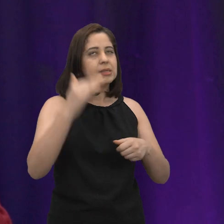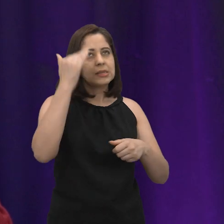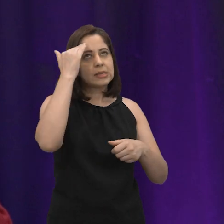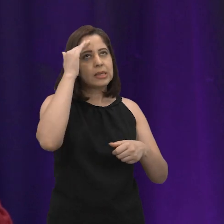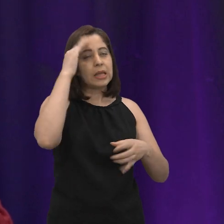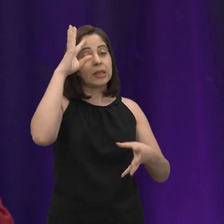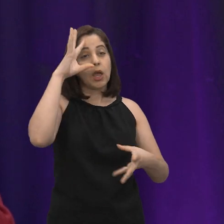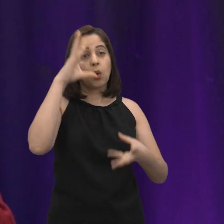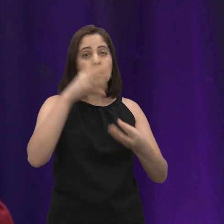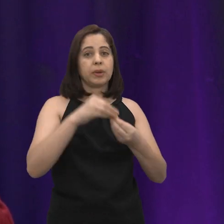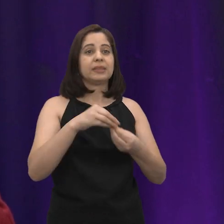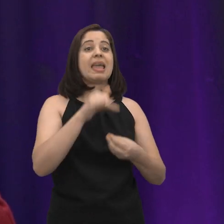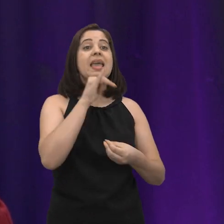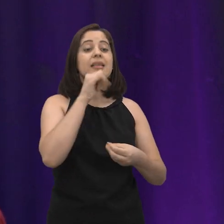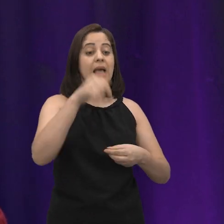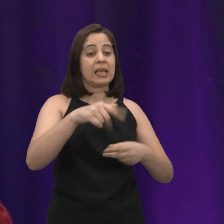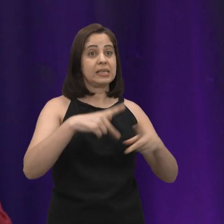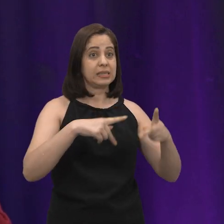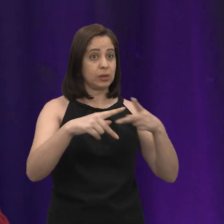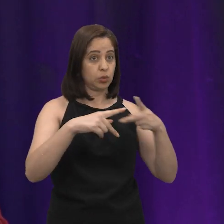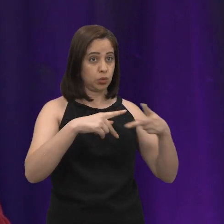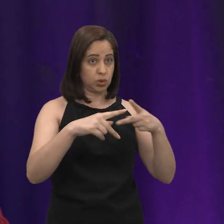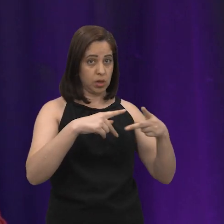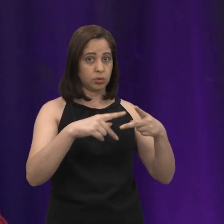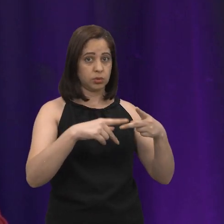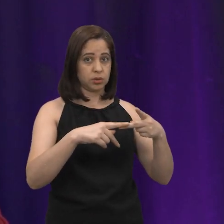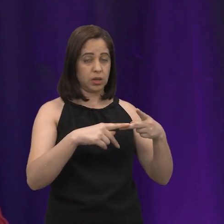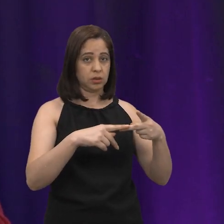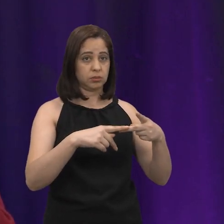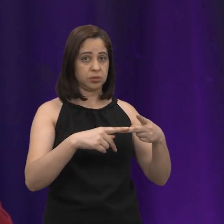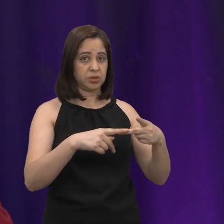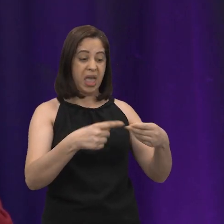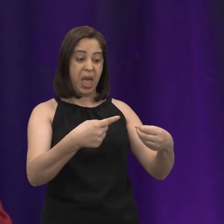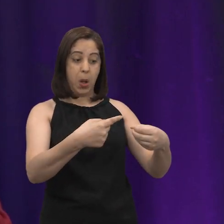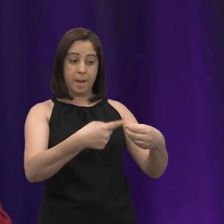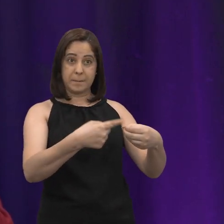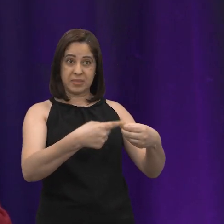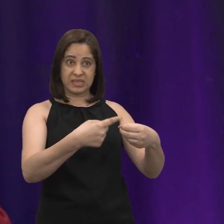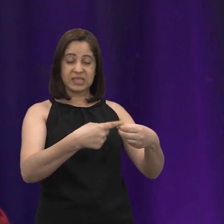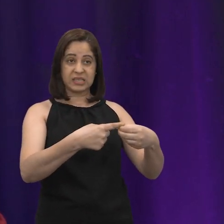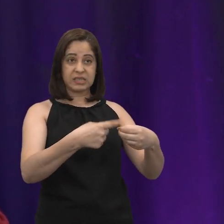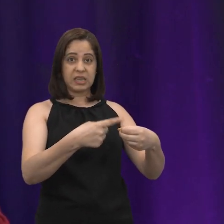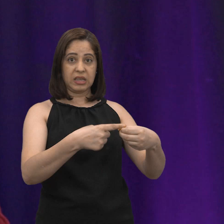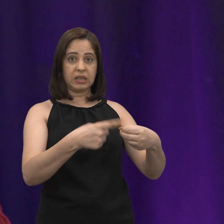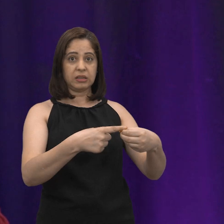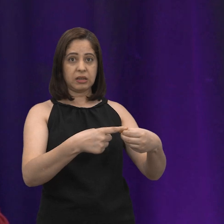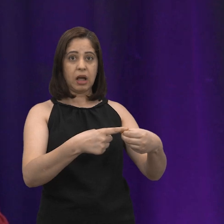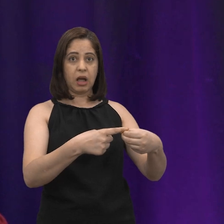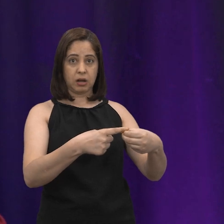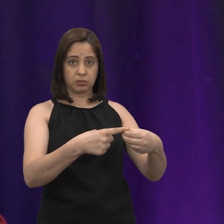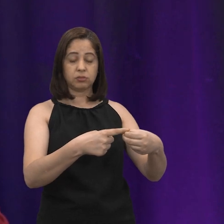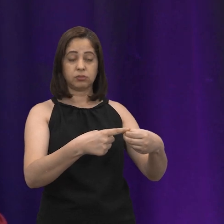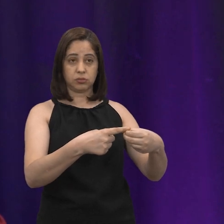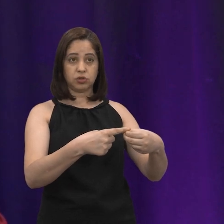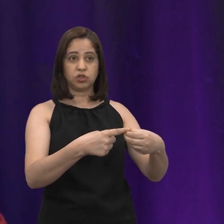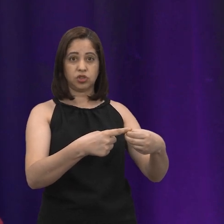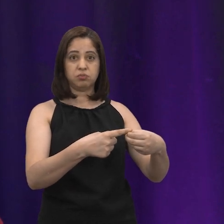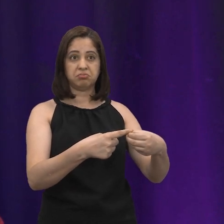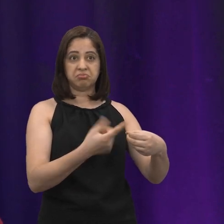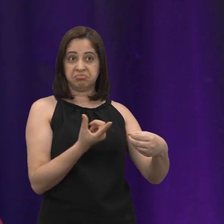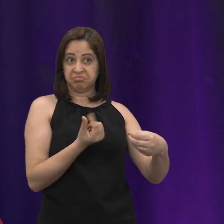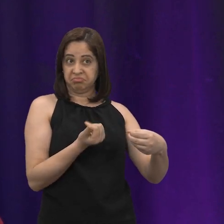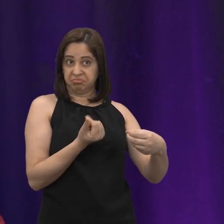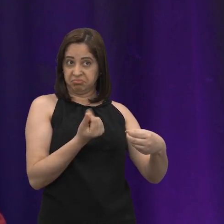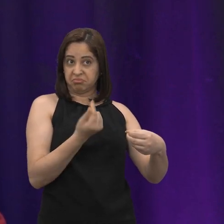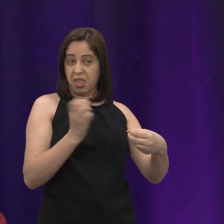ser entendidos, que, por exemplo, São José dos Campos é uma cidade, que isso está mostrado nos dados, de uma cidade de grande concentração